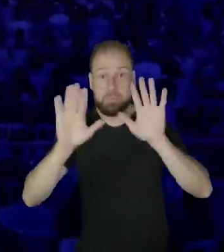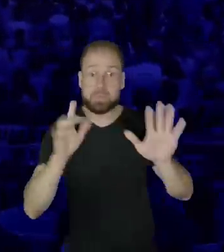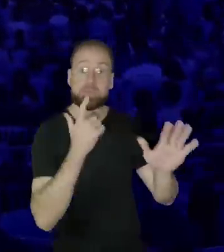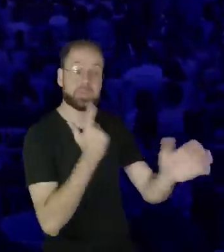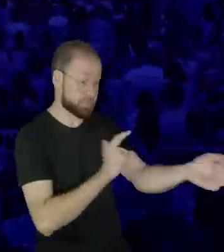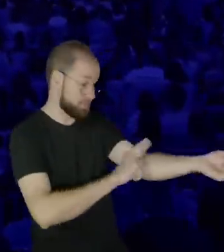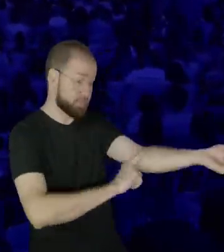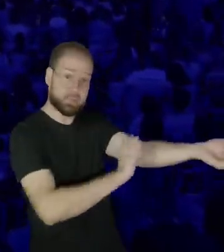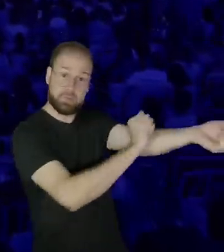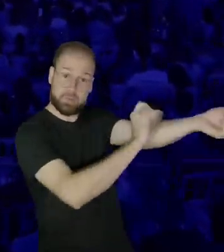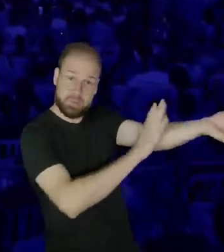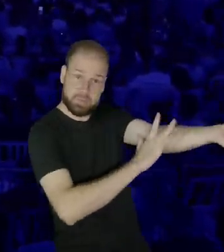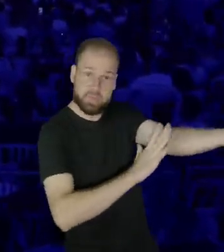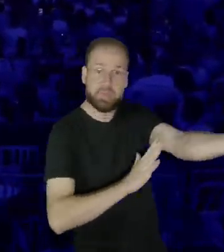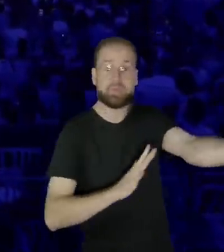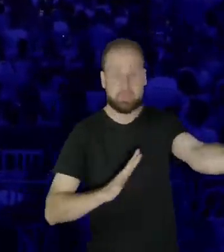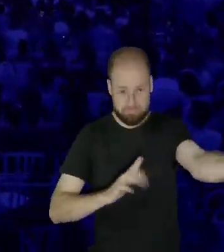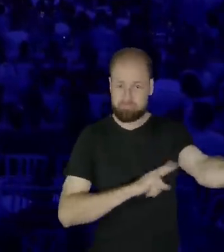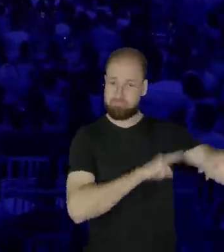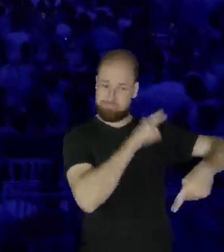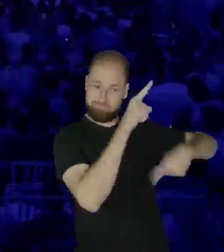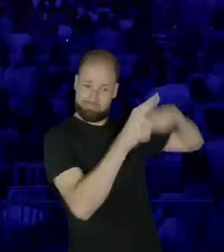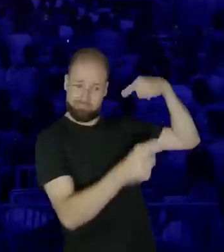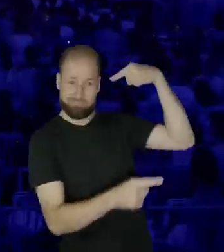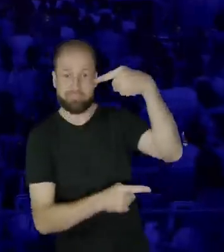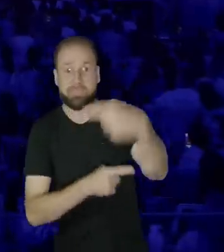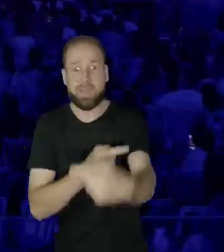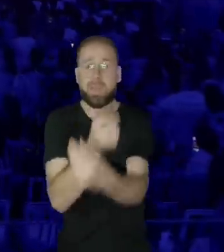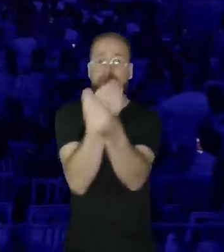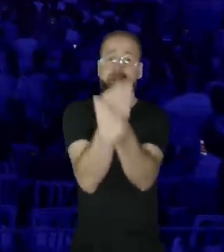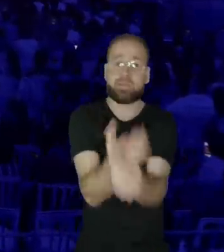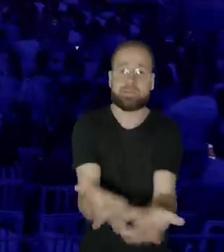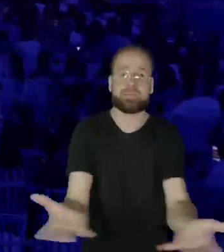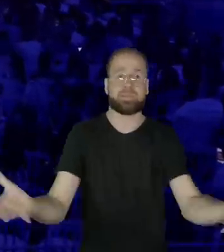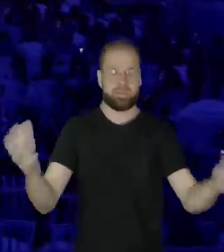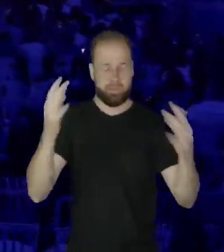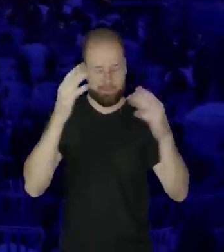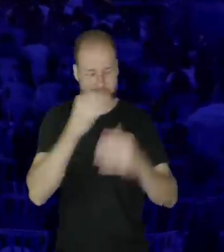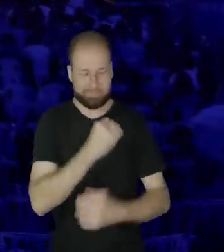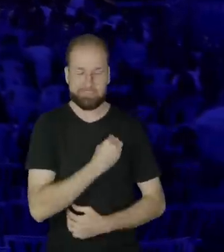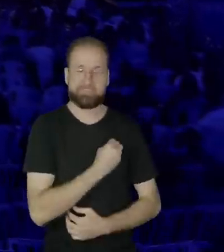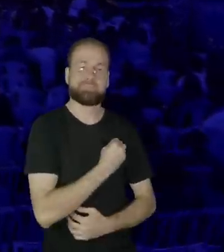mas o sangue era herança do perdão.